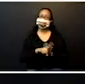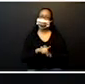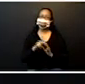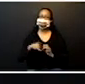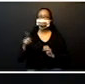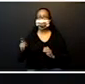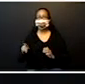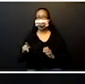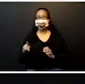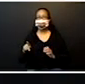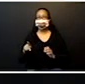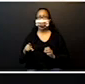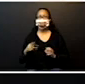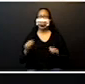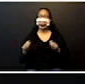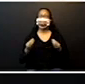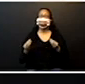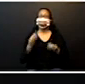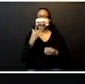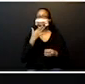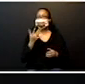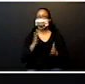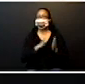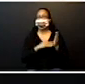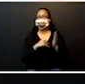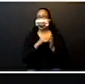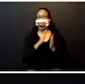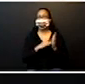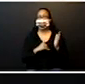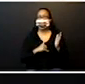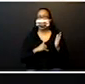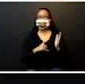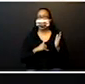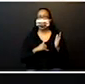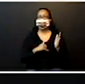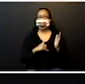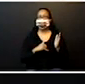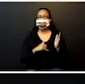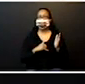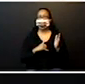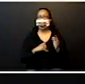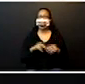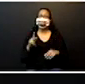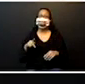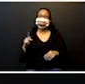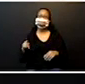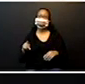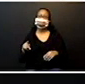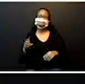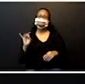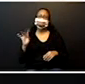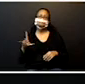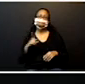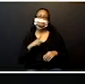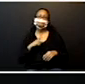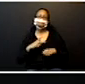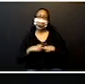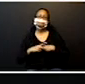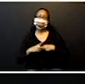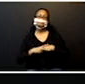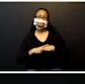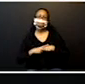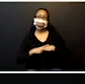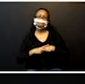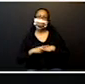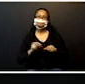pinte de uma cor específica, tá certo? Professora, será que aqui só tem verbo de ação? Ou será que aqui também tem um